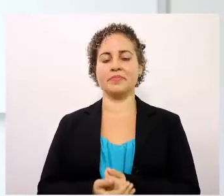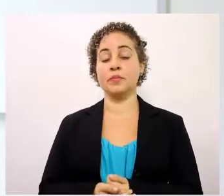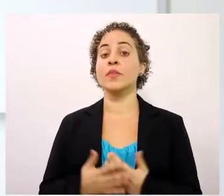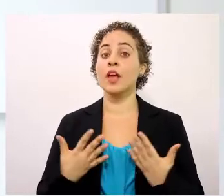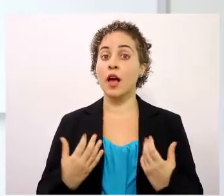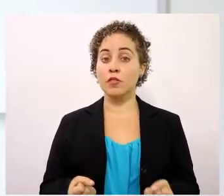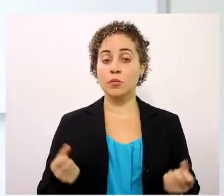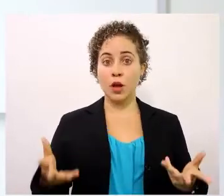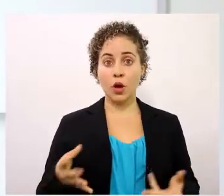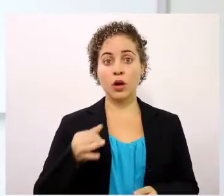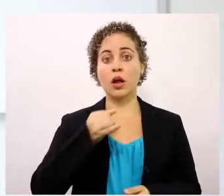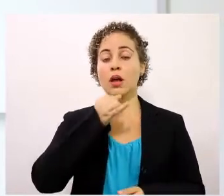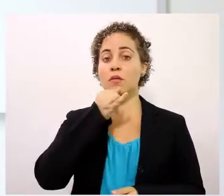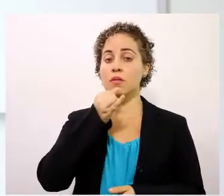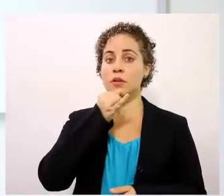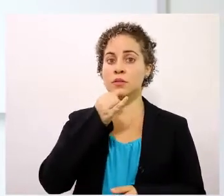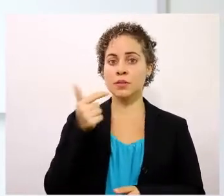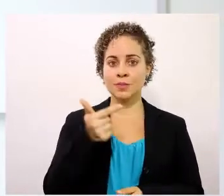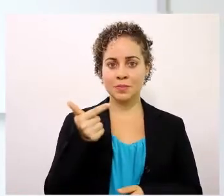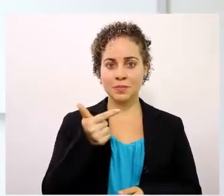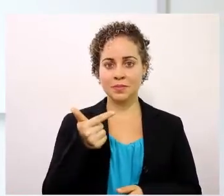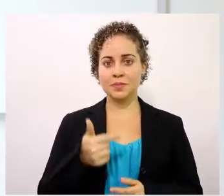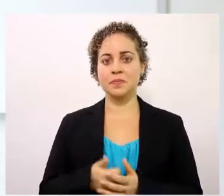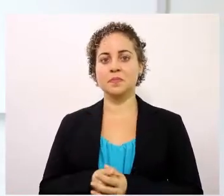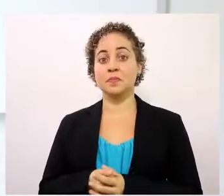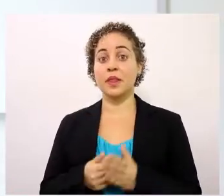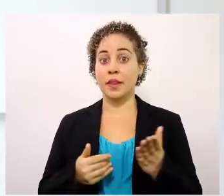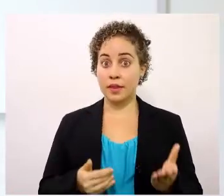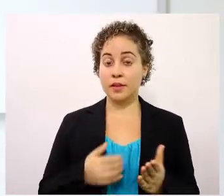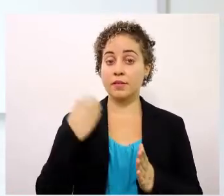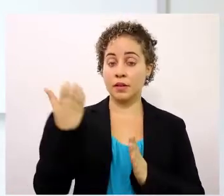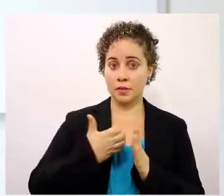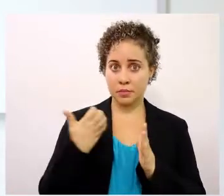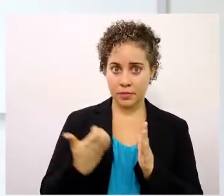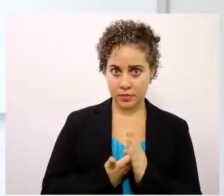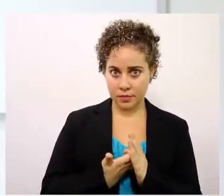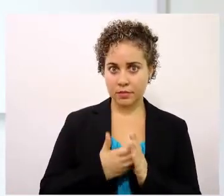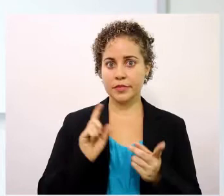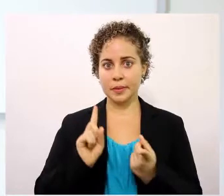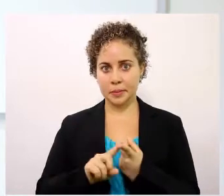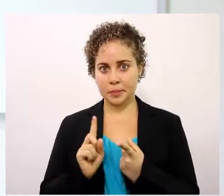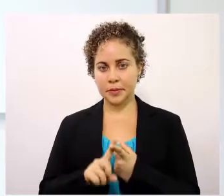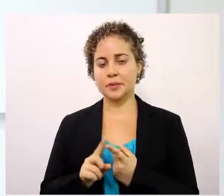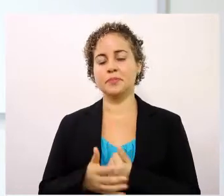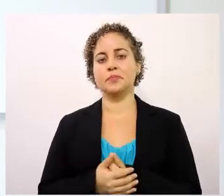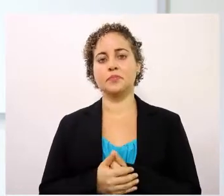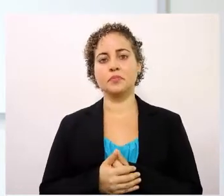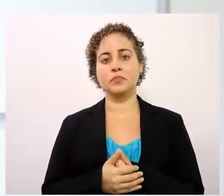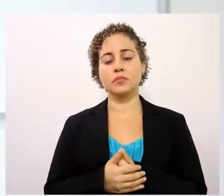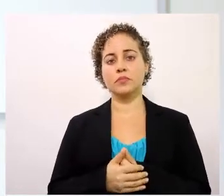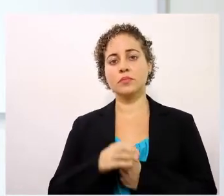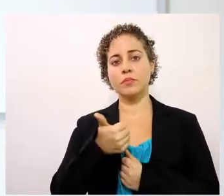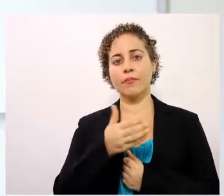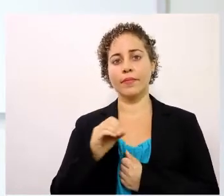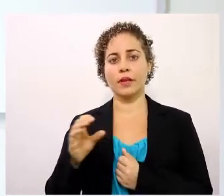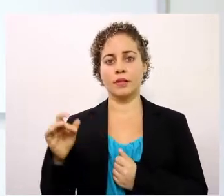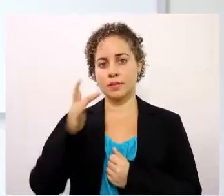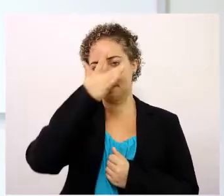Vamos ao exemplo 2. Nessa mesma empresa, onde 100